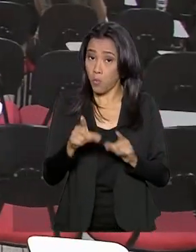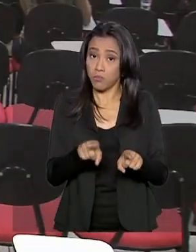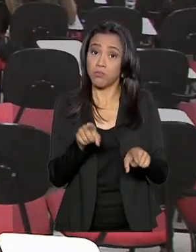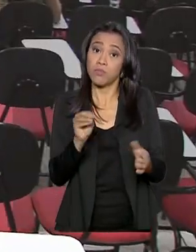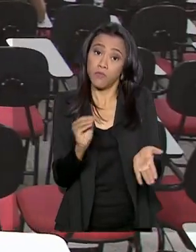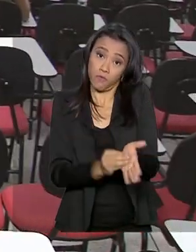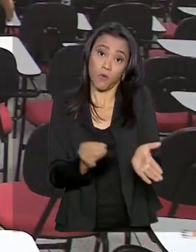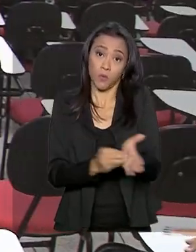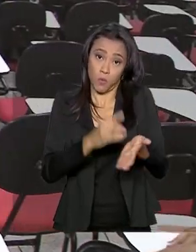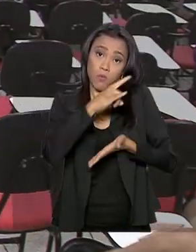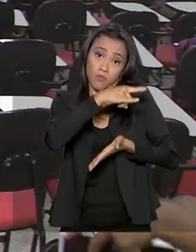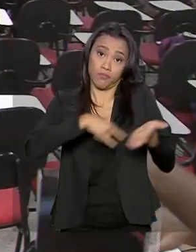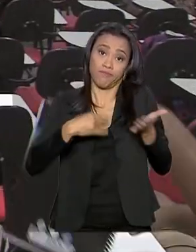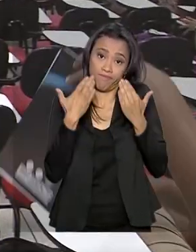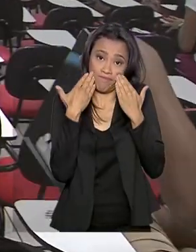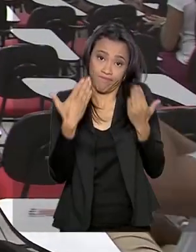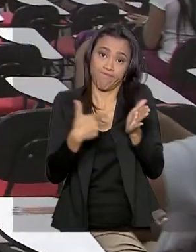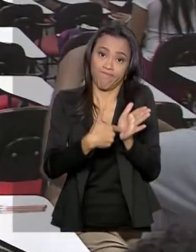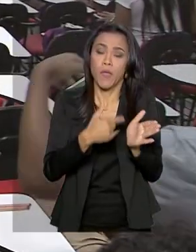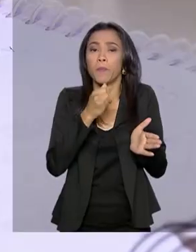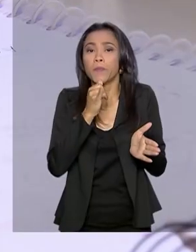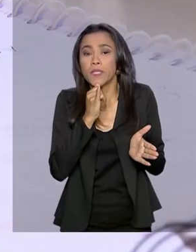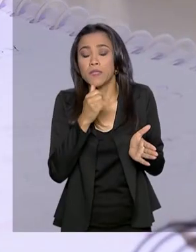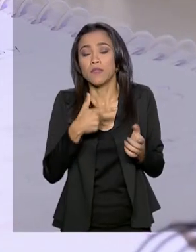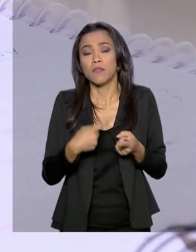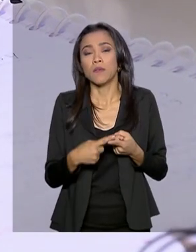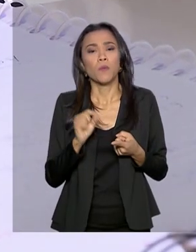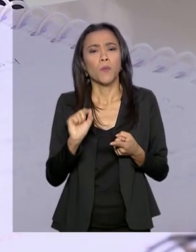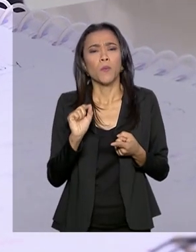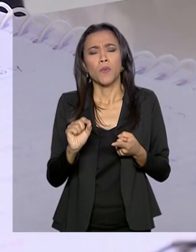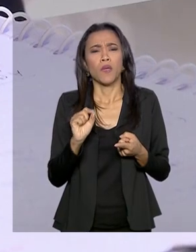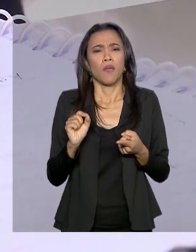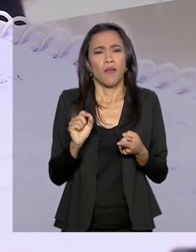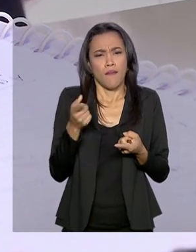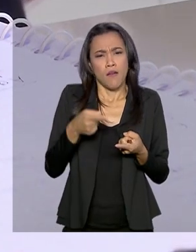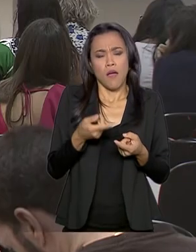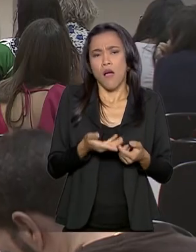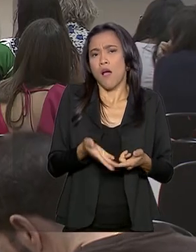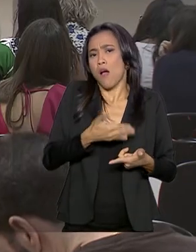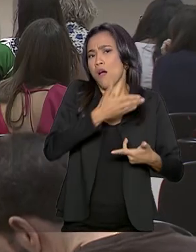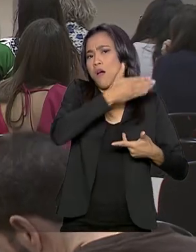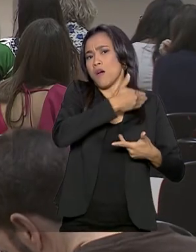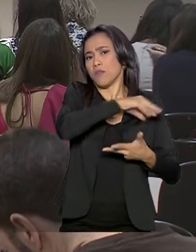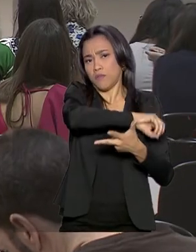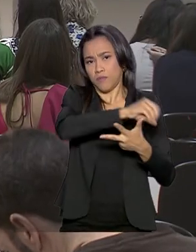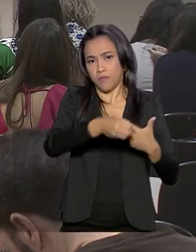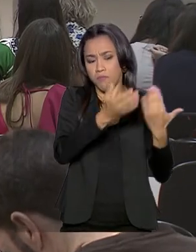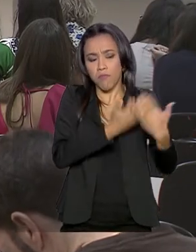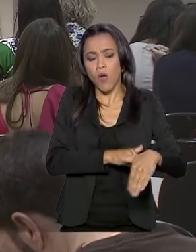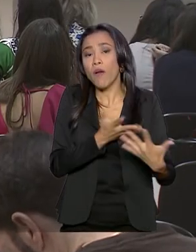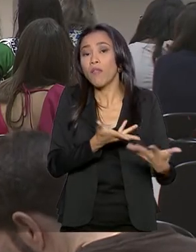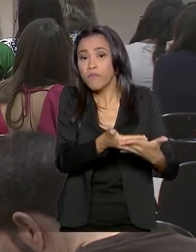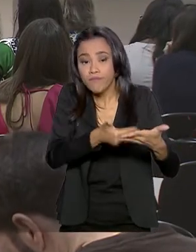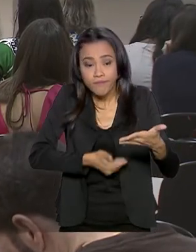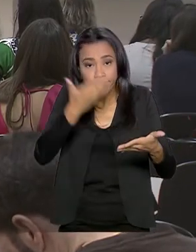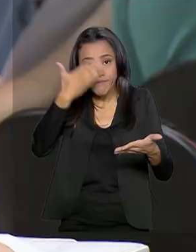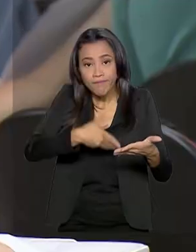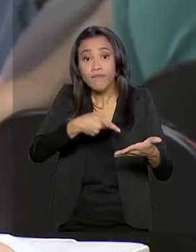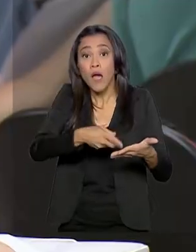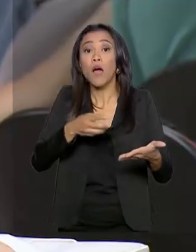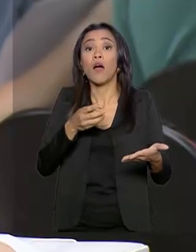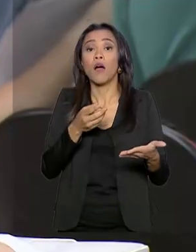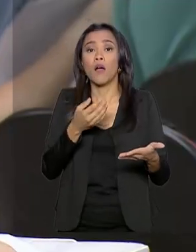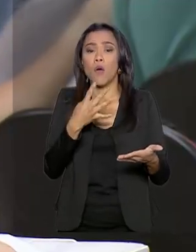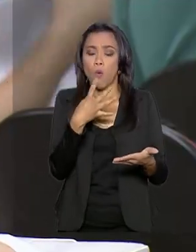eles não apresentaram os documentos necessários como por exemplo a realização de qualquer edição do enem desde 2010 com a obtenção